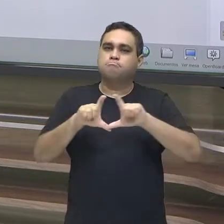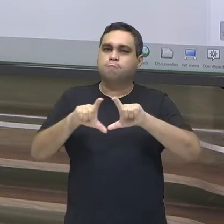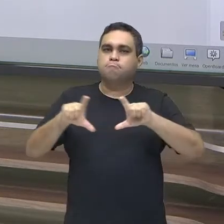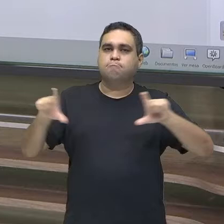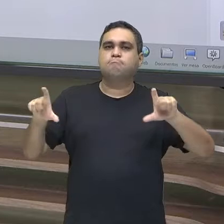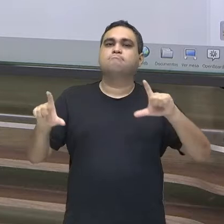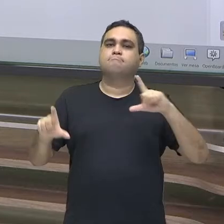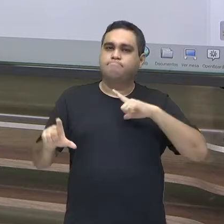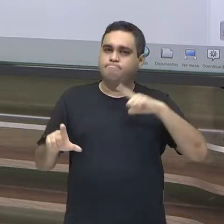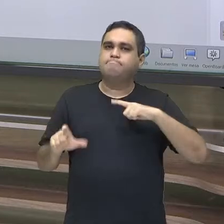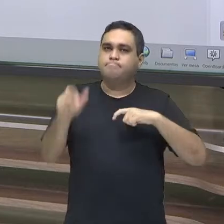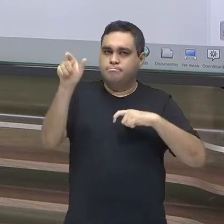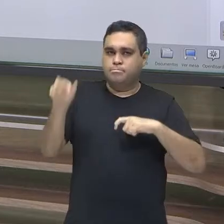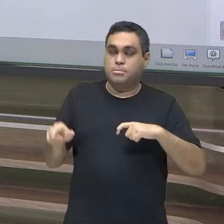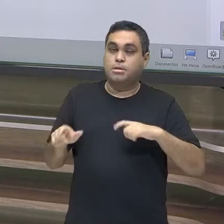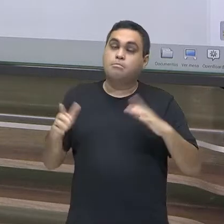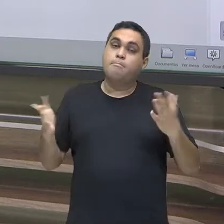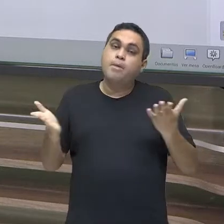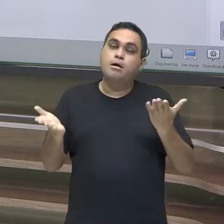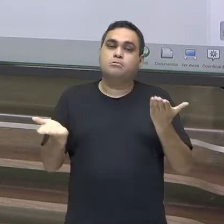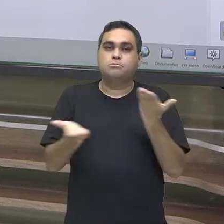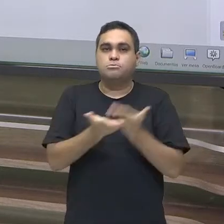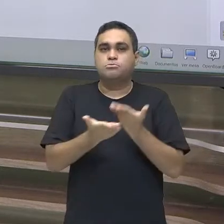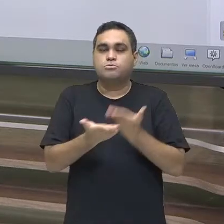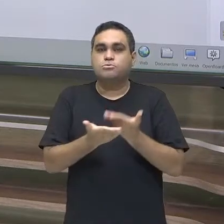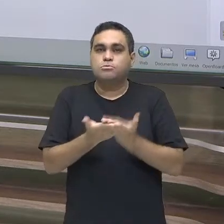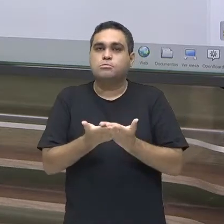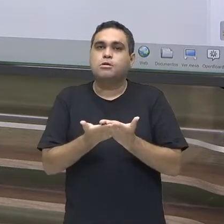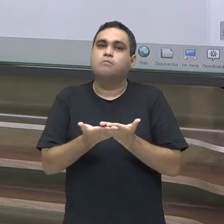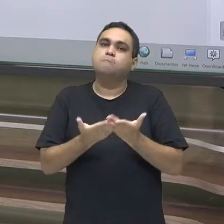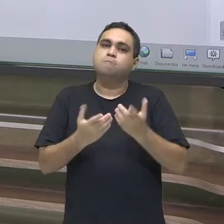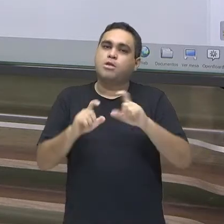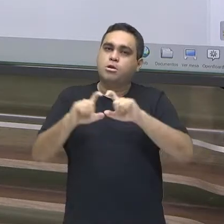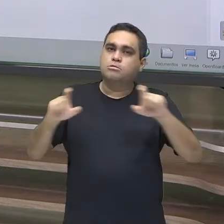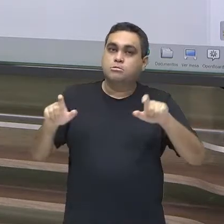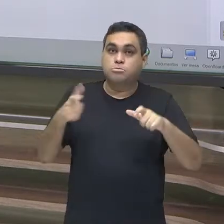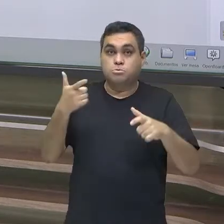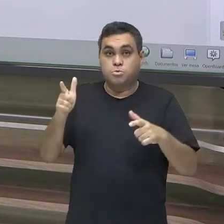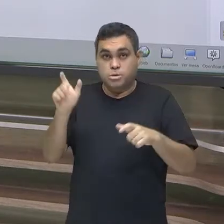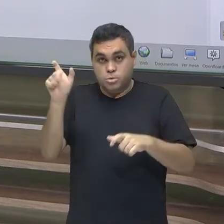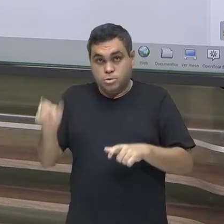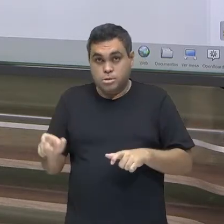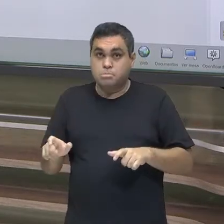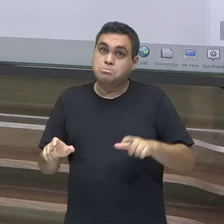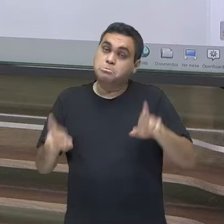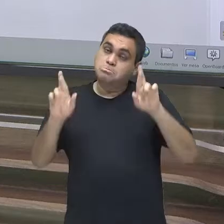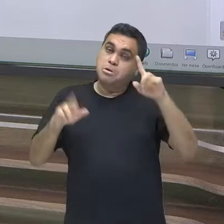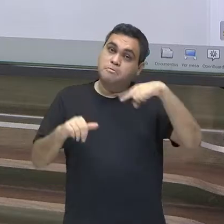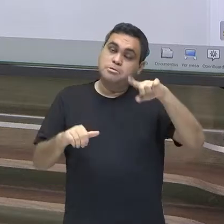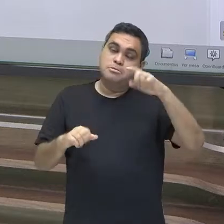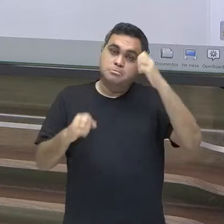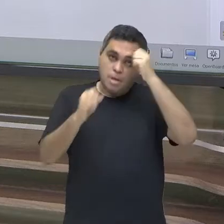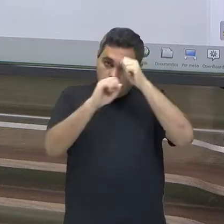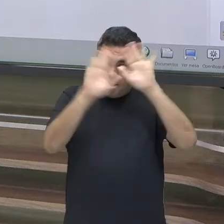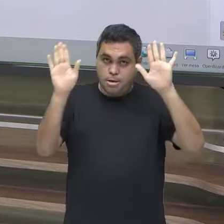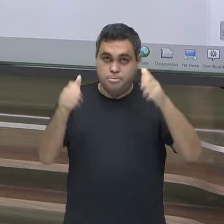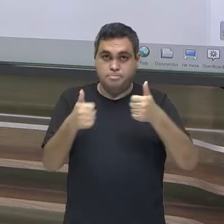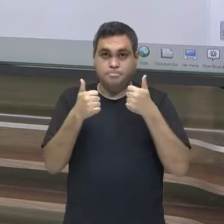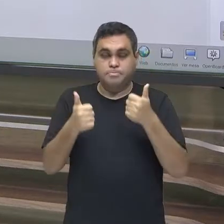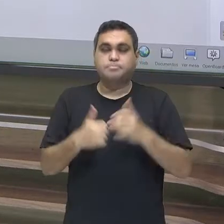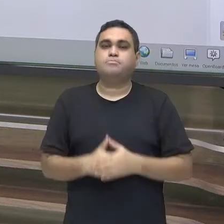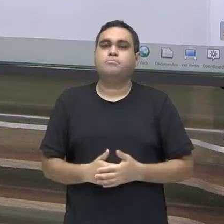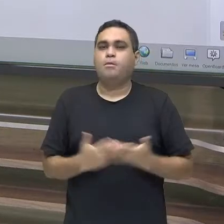assunto e eu espero que no final da aula você tenha aprendido, compreendido e nunca mais erre nessa identificação. Vamos